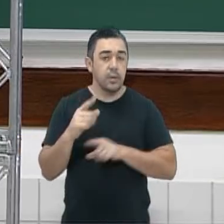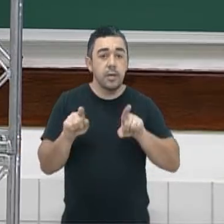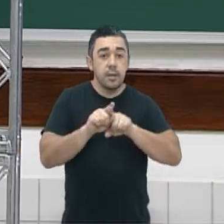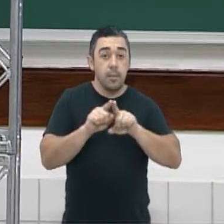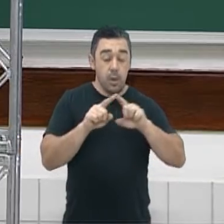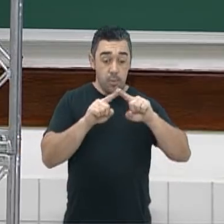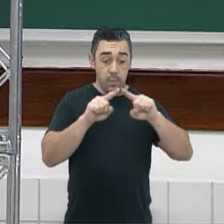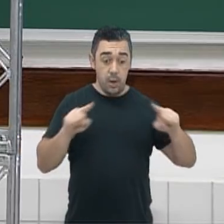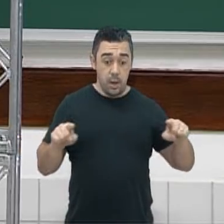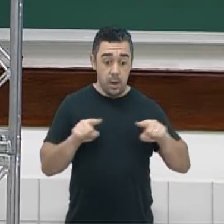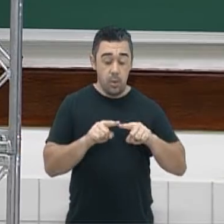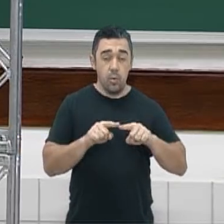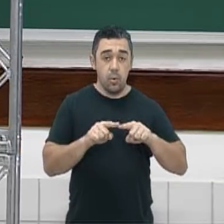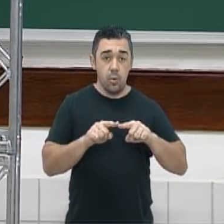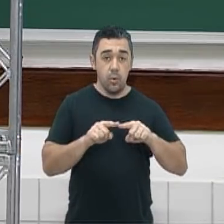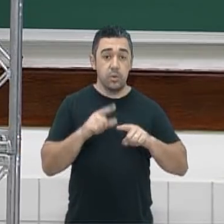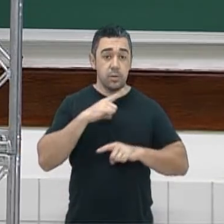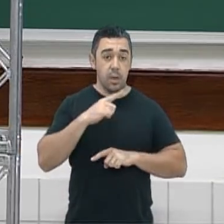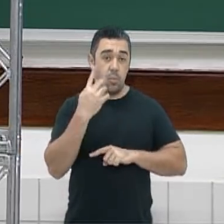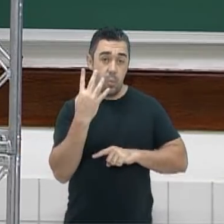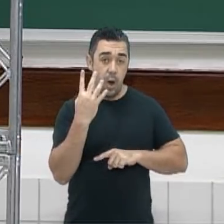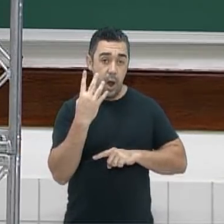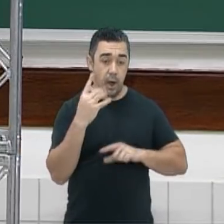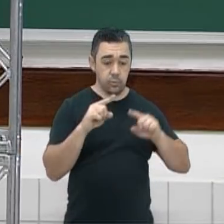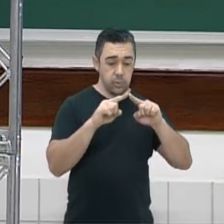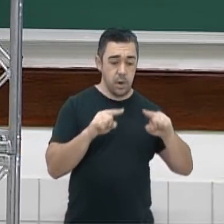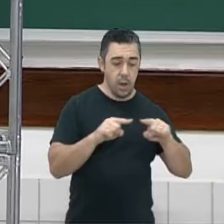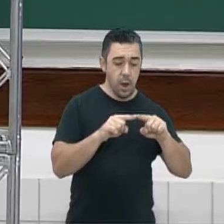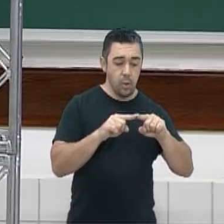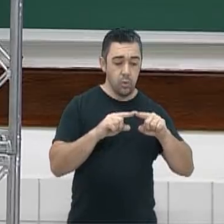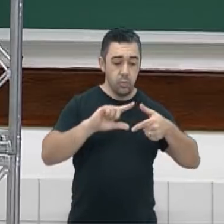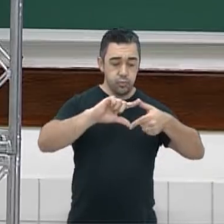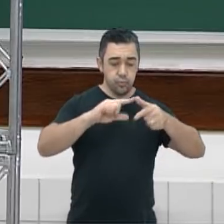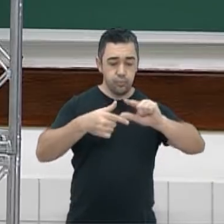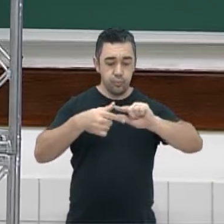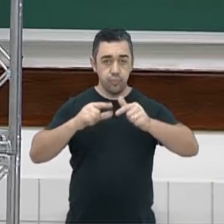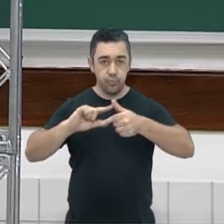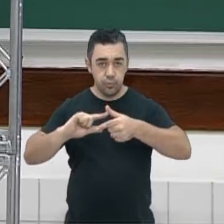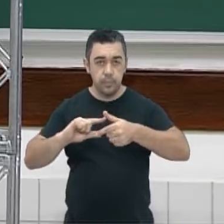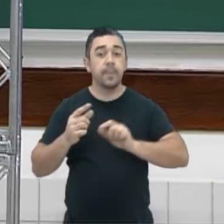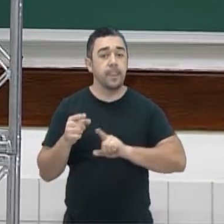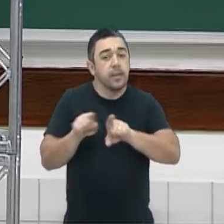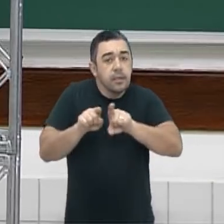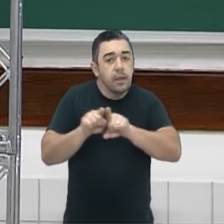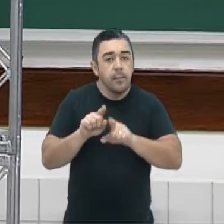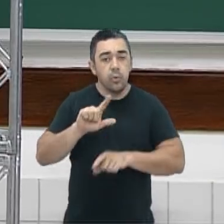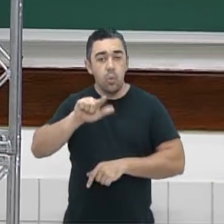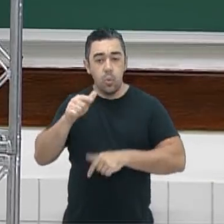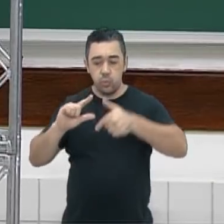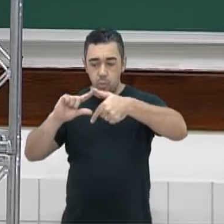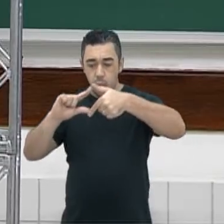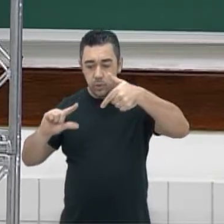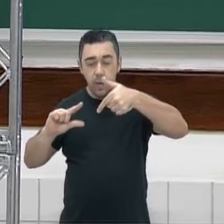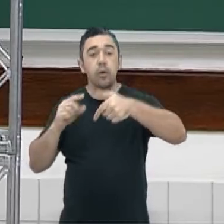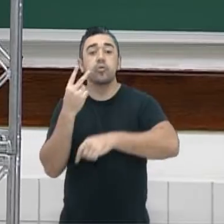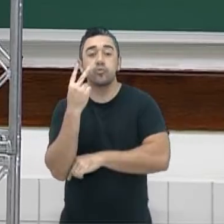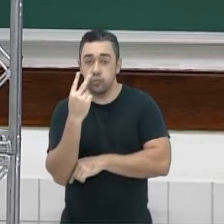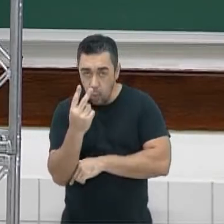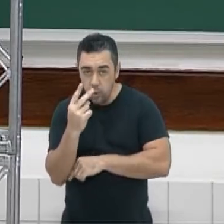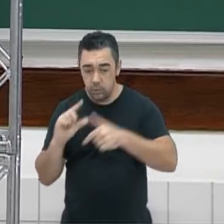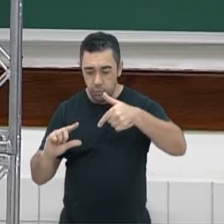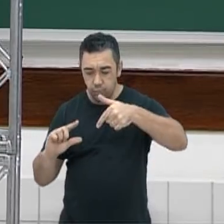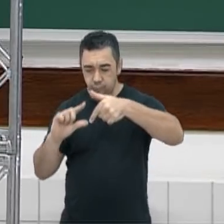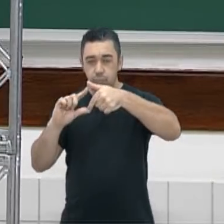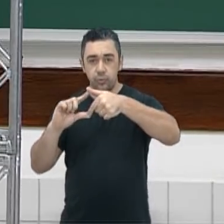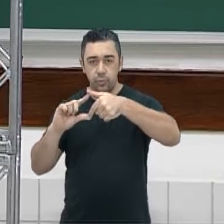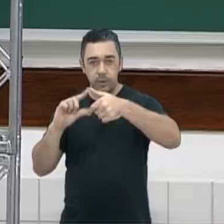ó, o triângulo maior, cabem 4, né? A gente já viu que no losango cabem 2, não é? Que a gente